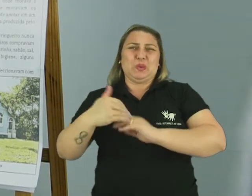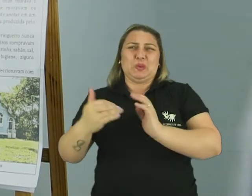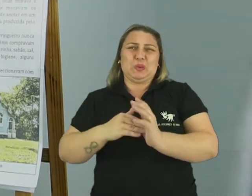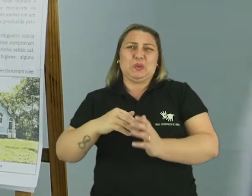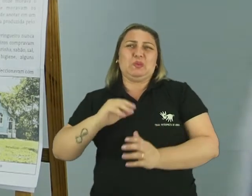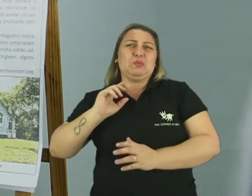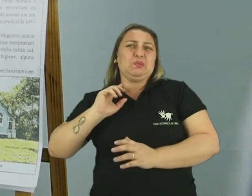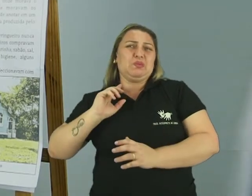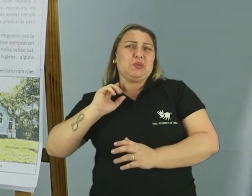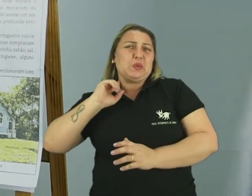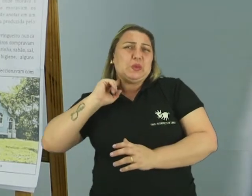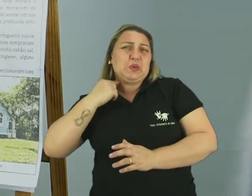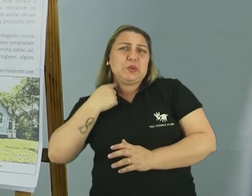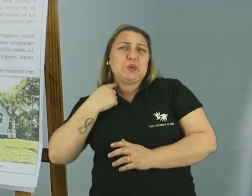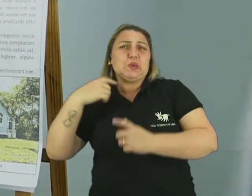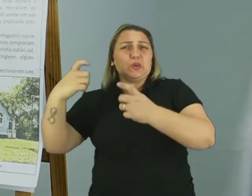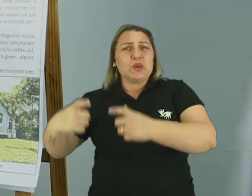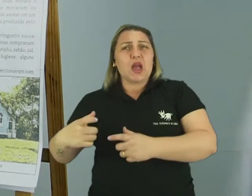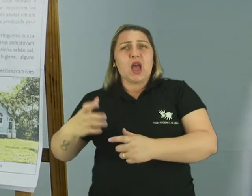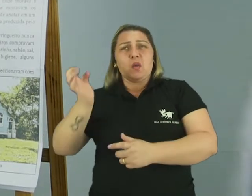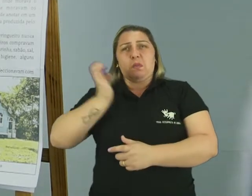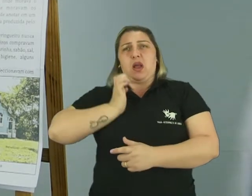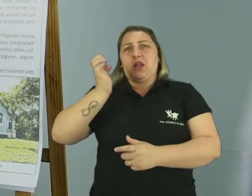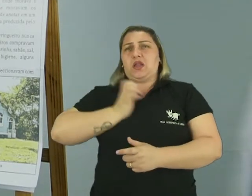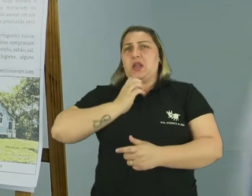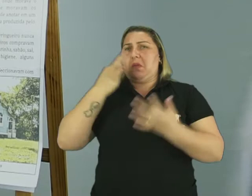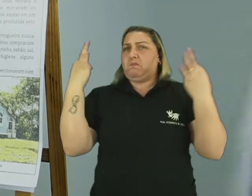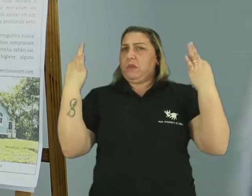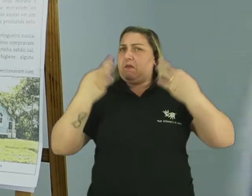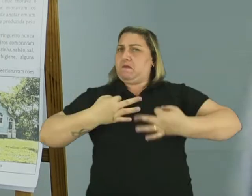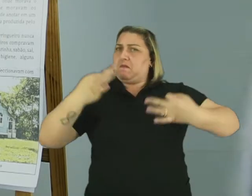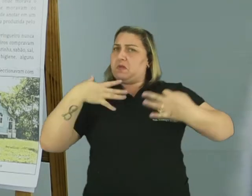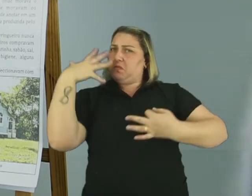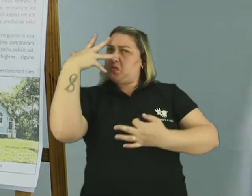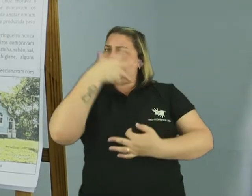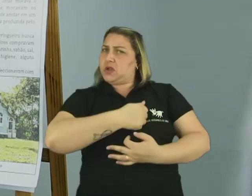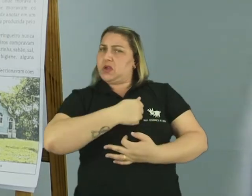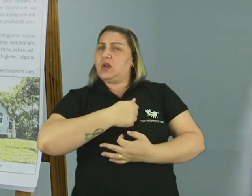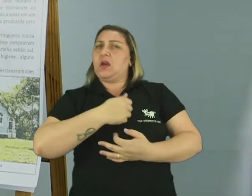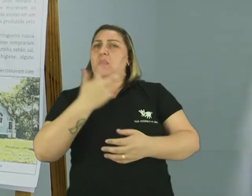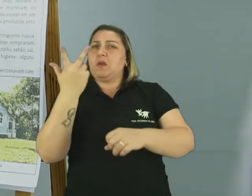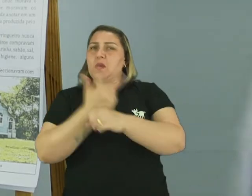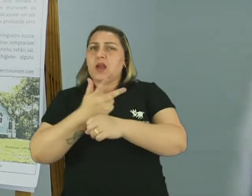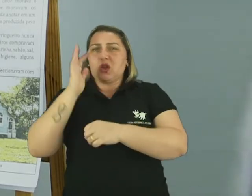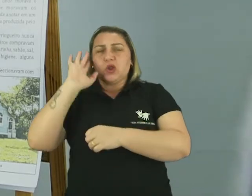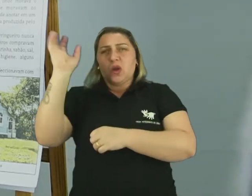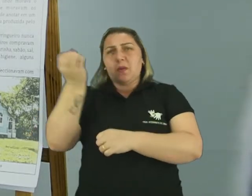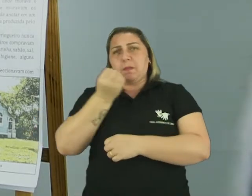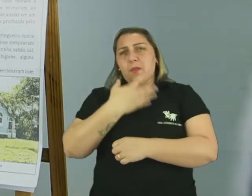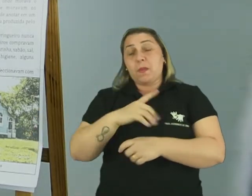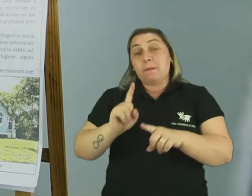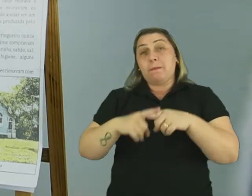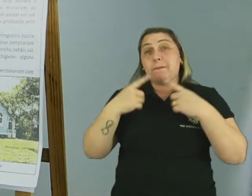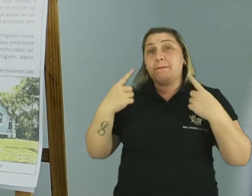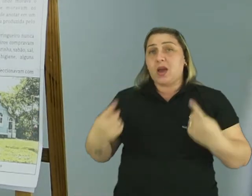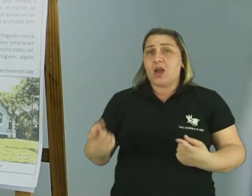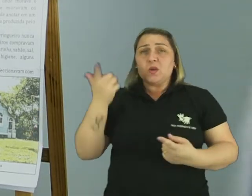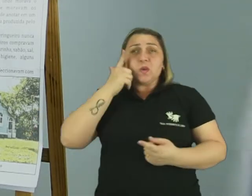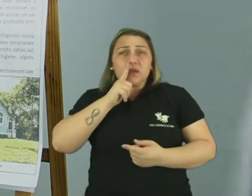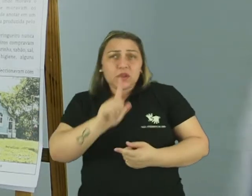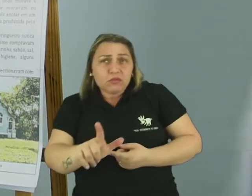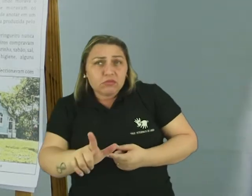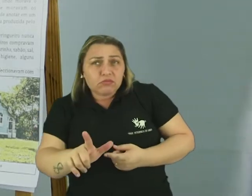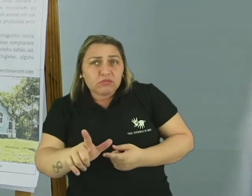muito bem, né? Então eles vieram, lembram, em busca de um sonho, em busca de algo bom, mas será que eles